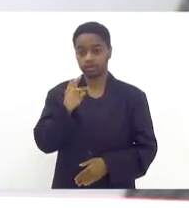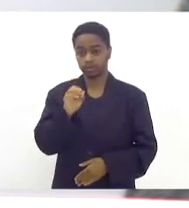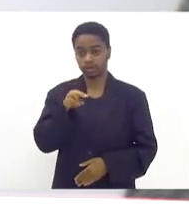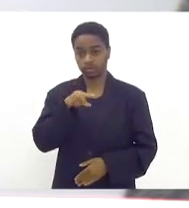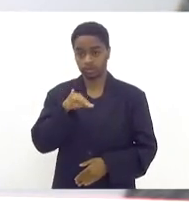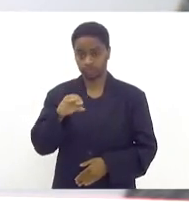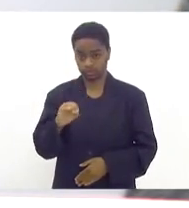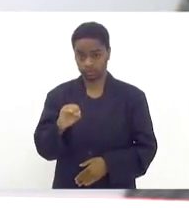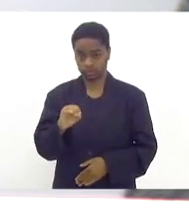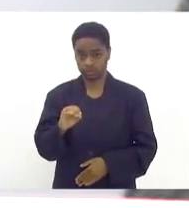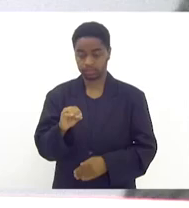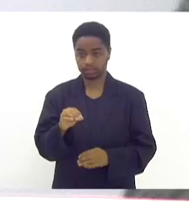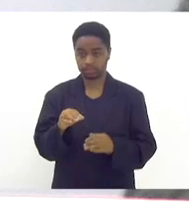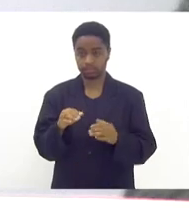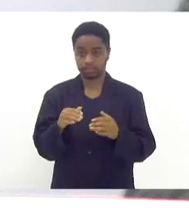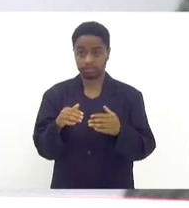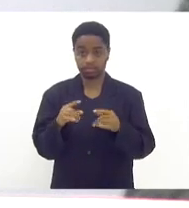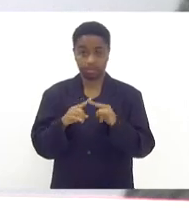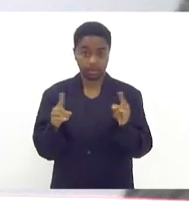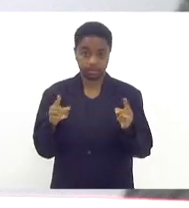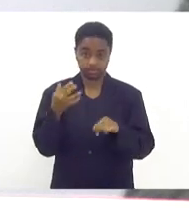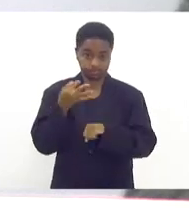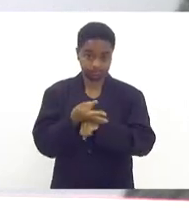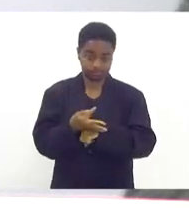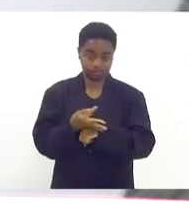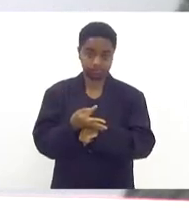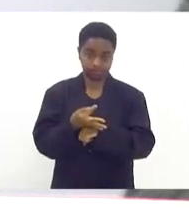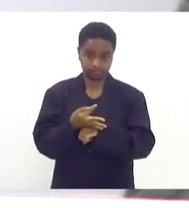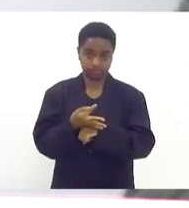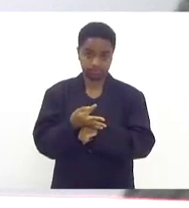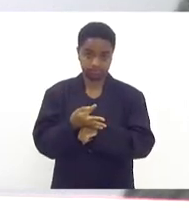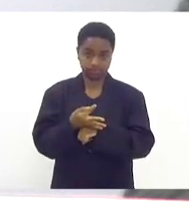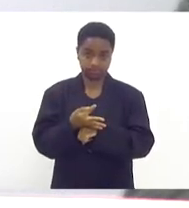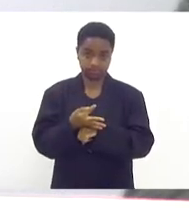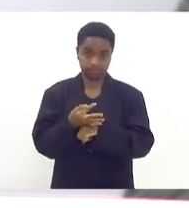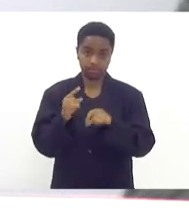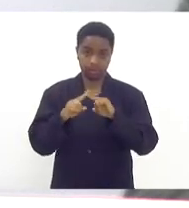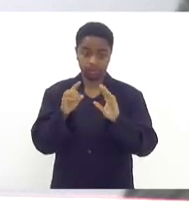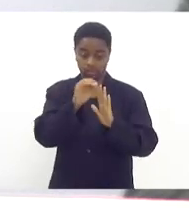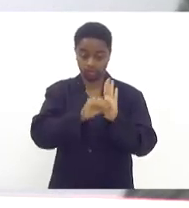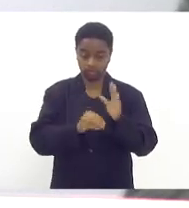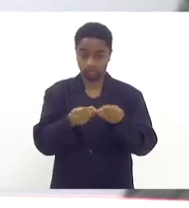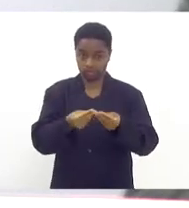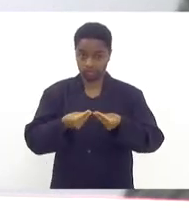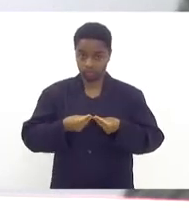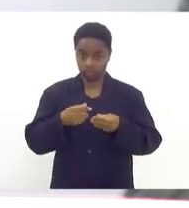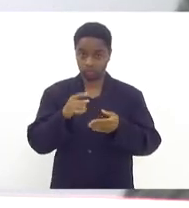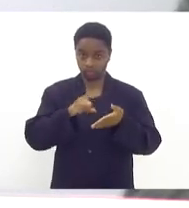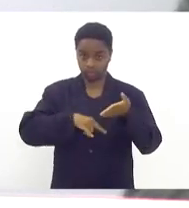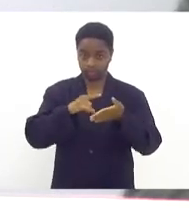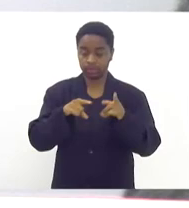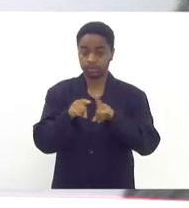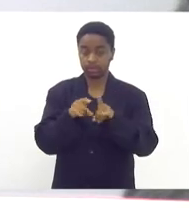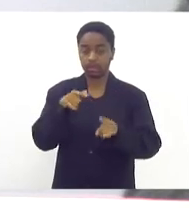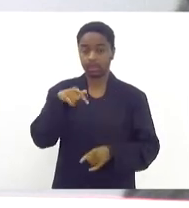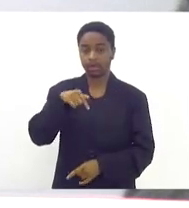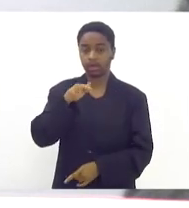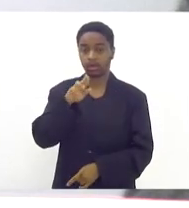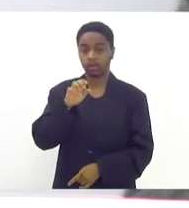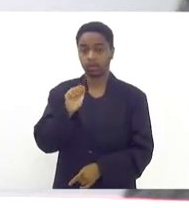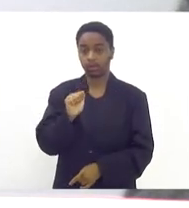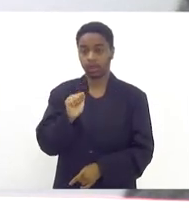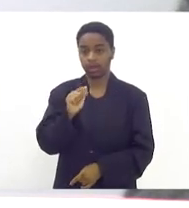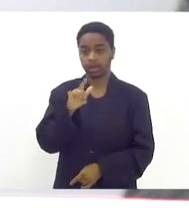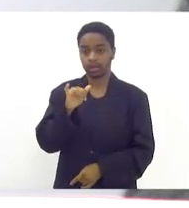Júnior e não veio disse aqui que viria a Qualicorp também mandou Ofício Ah tá